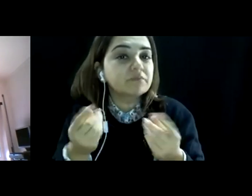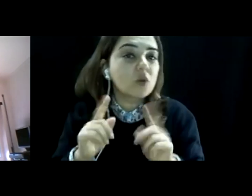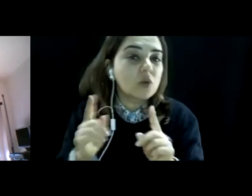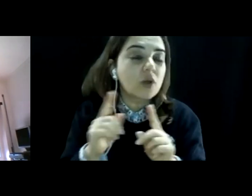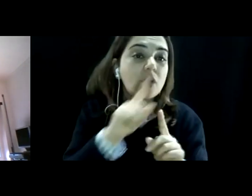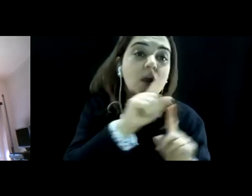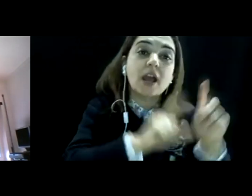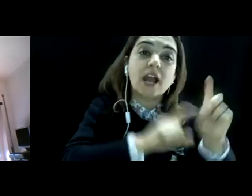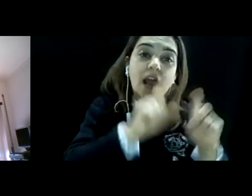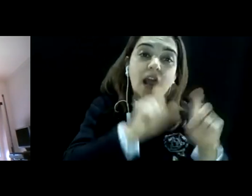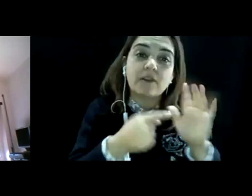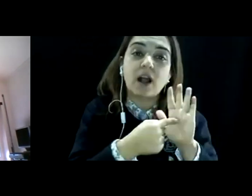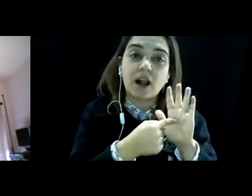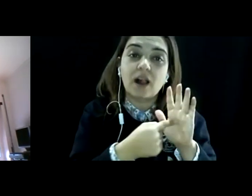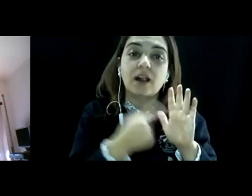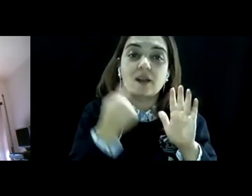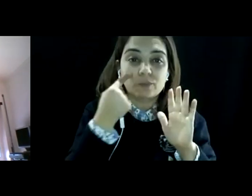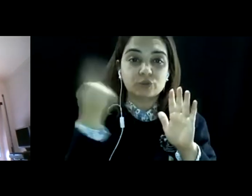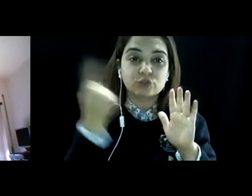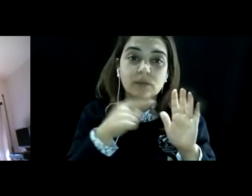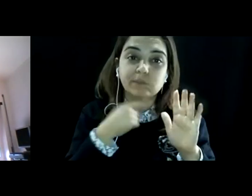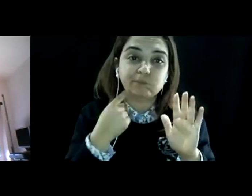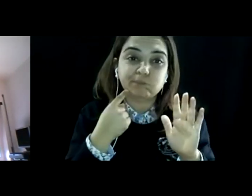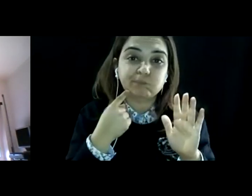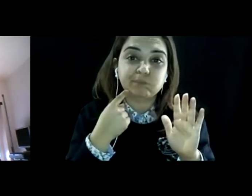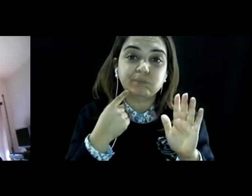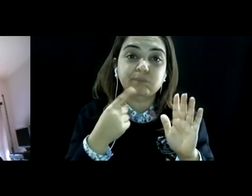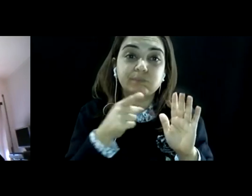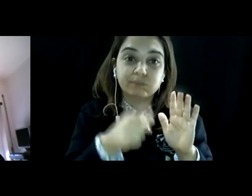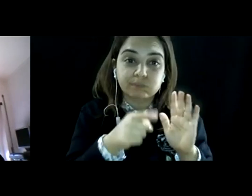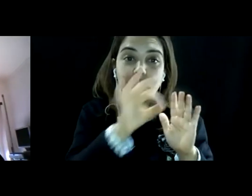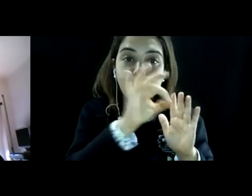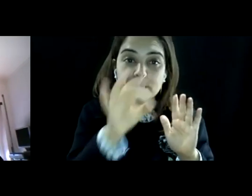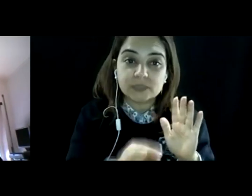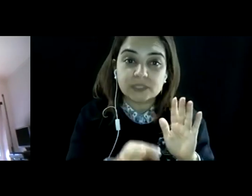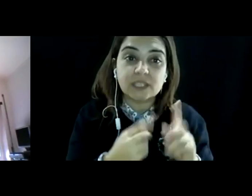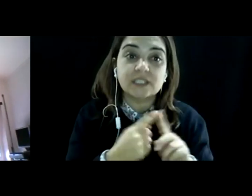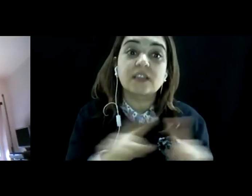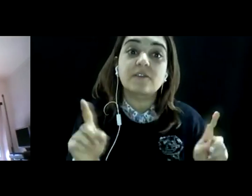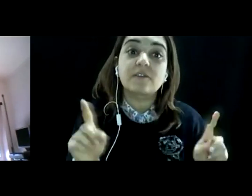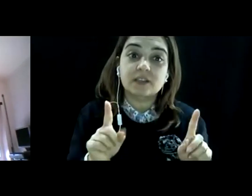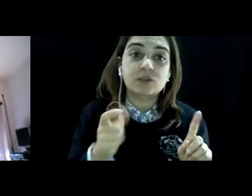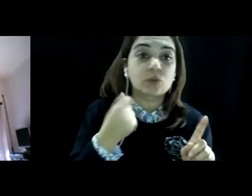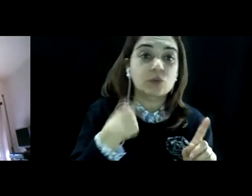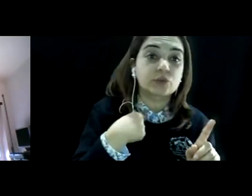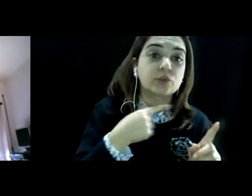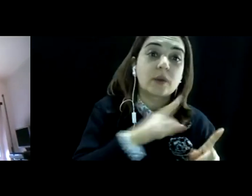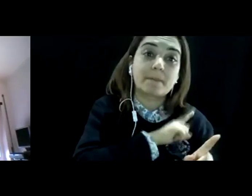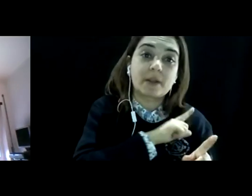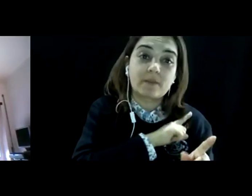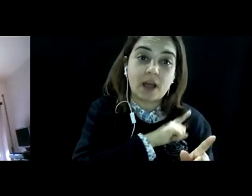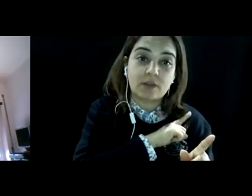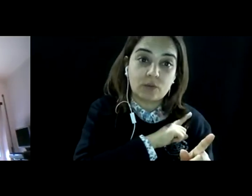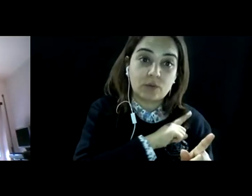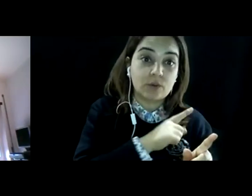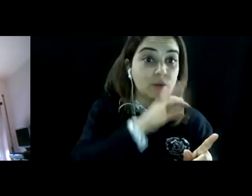não posso mostrar. Também queria dizer que essa percentagem é diferente no ensino profissional privado, ou seja, nas escolas